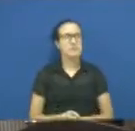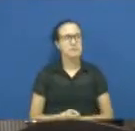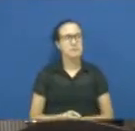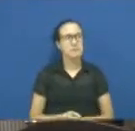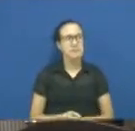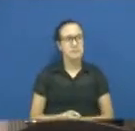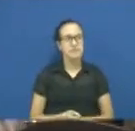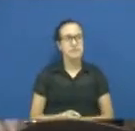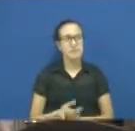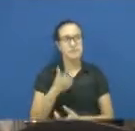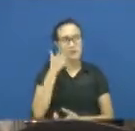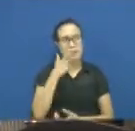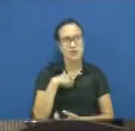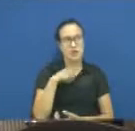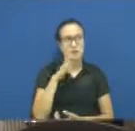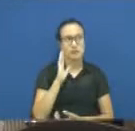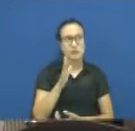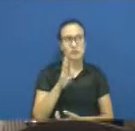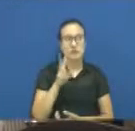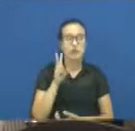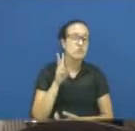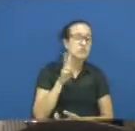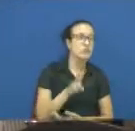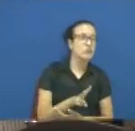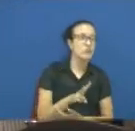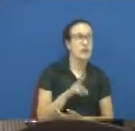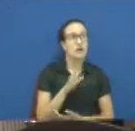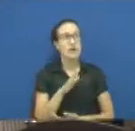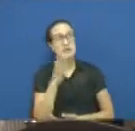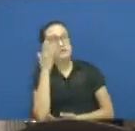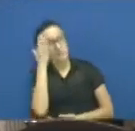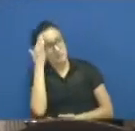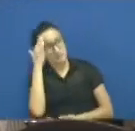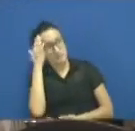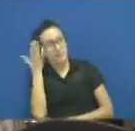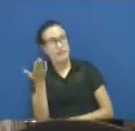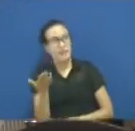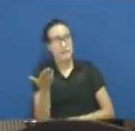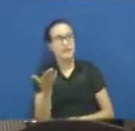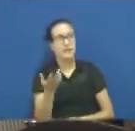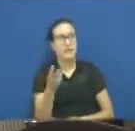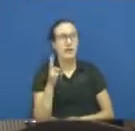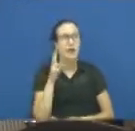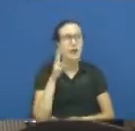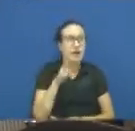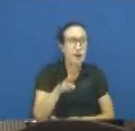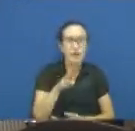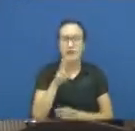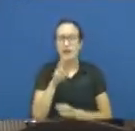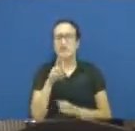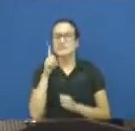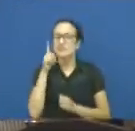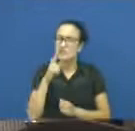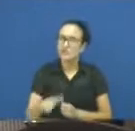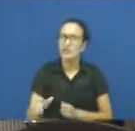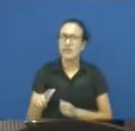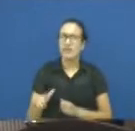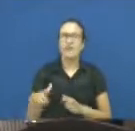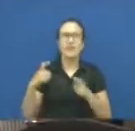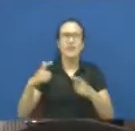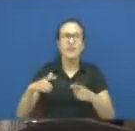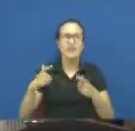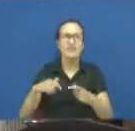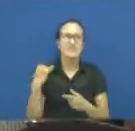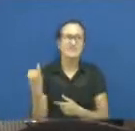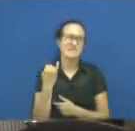Eu já olhava para Jardim Aeroporto com um olhar diferente, agora passarei a olhar com certeza muito mais.